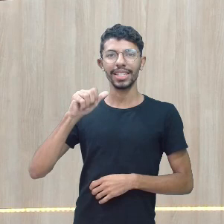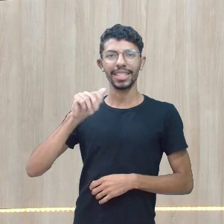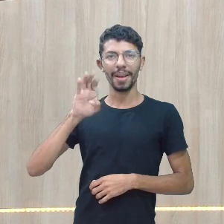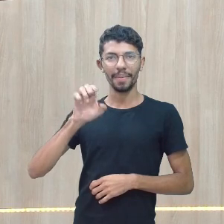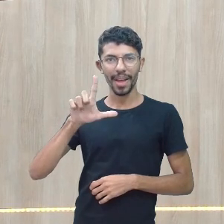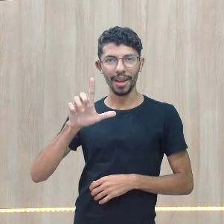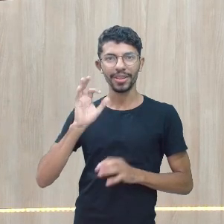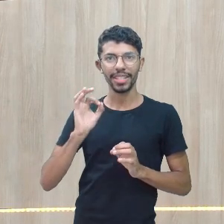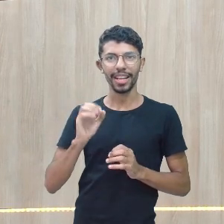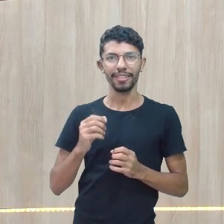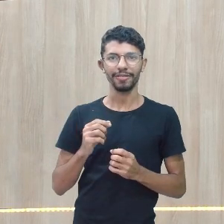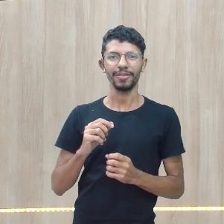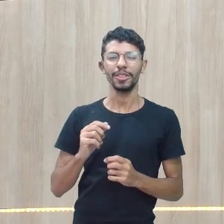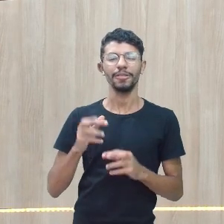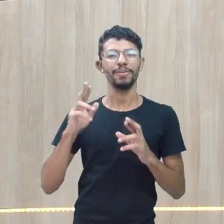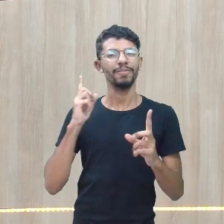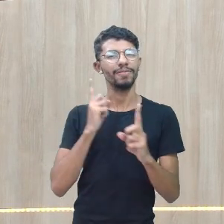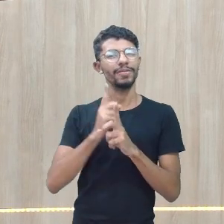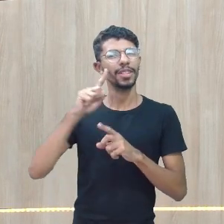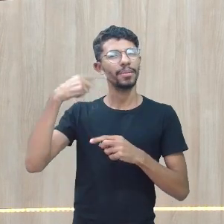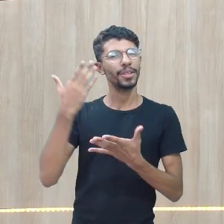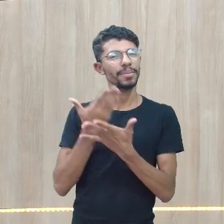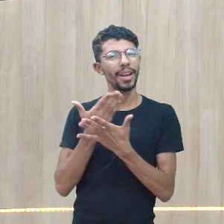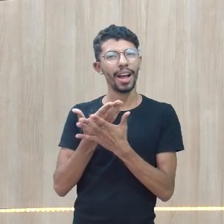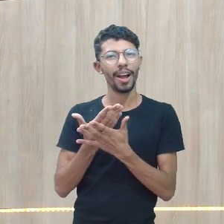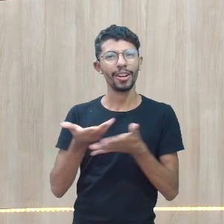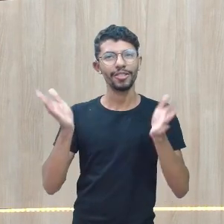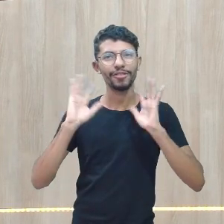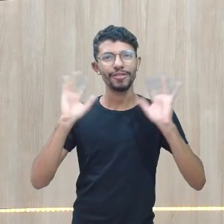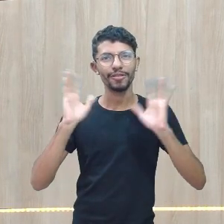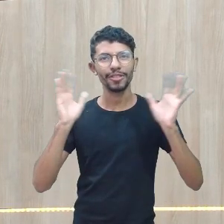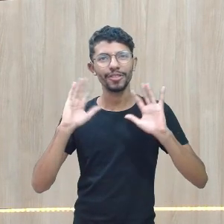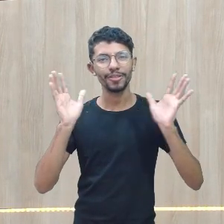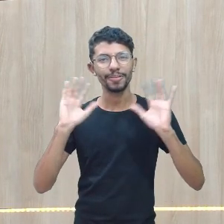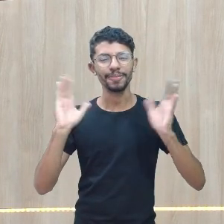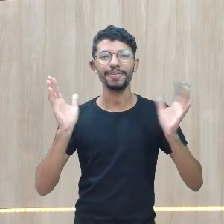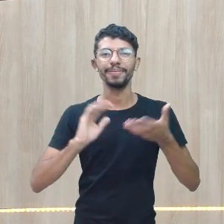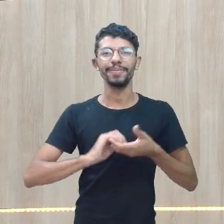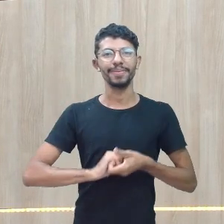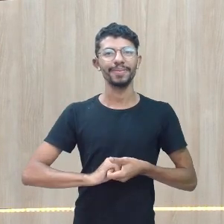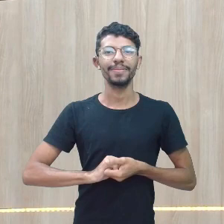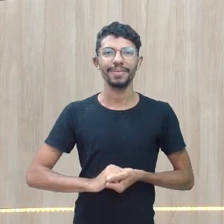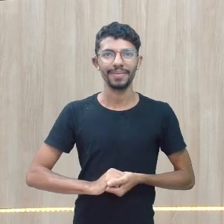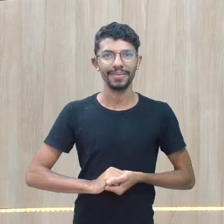e conto com vocês com a próxima aula. Até a próxima aula, pessoal. Tchau!